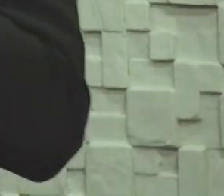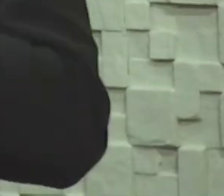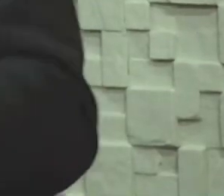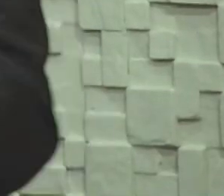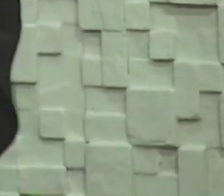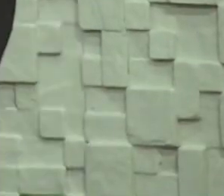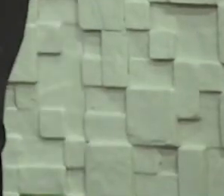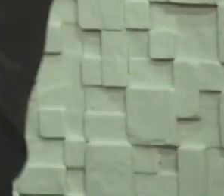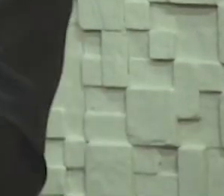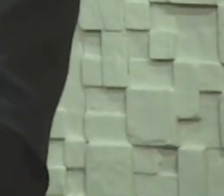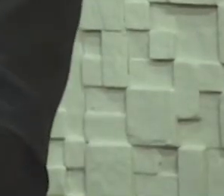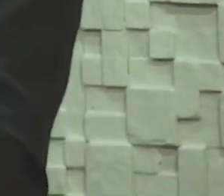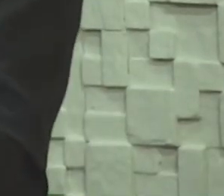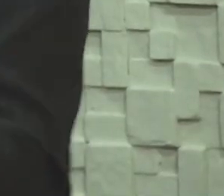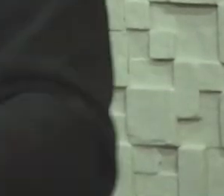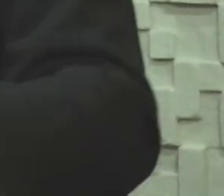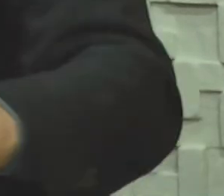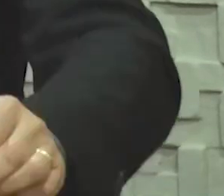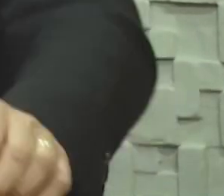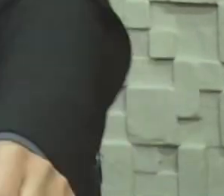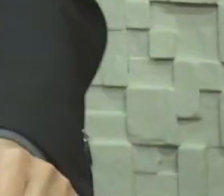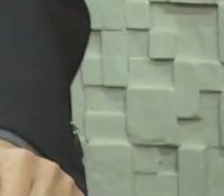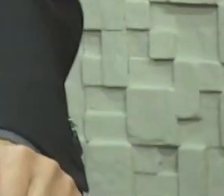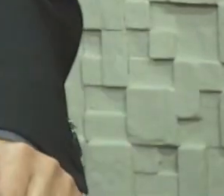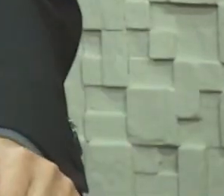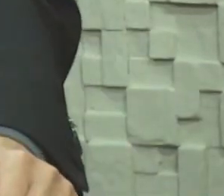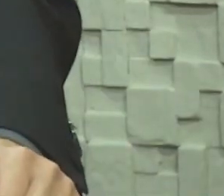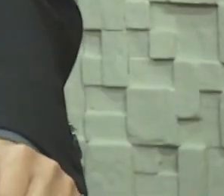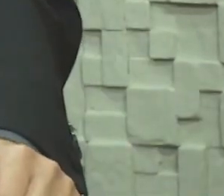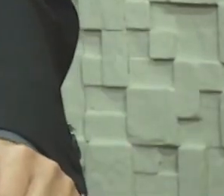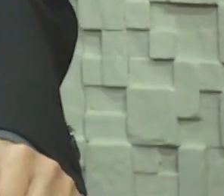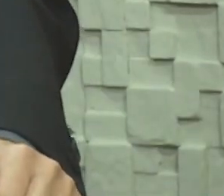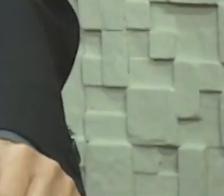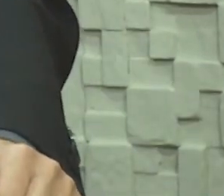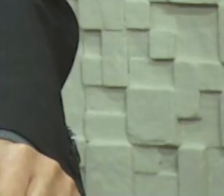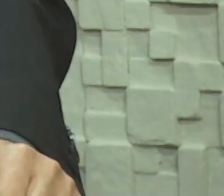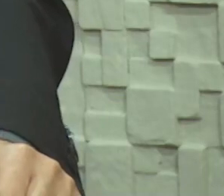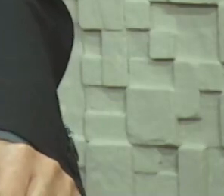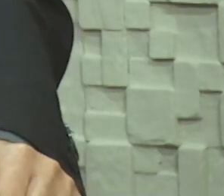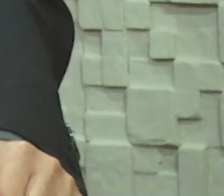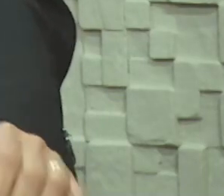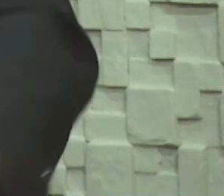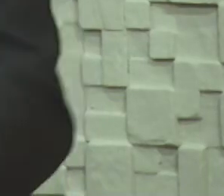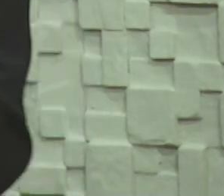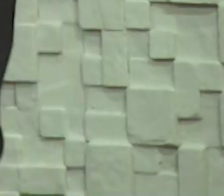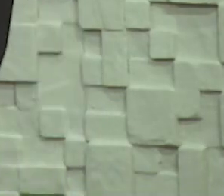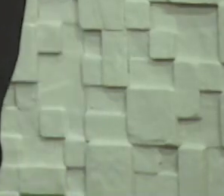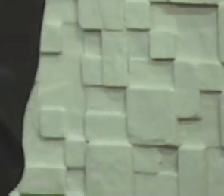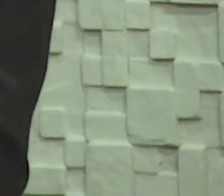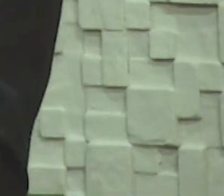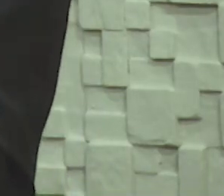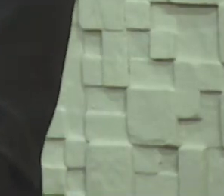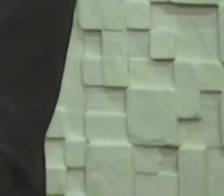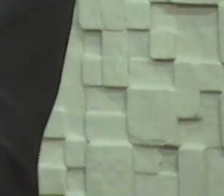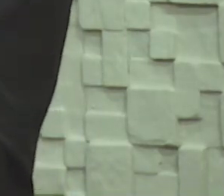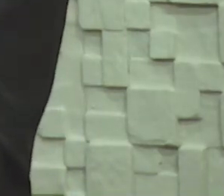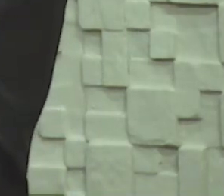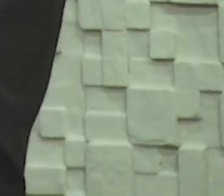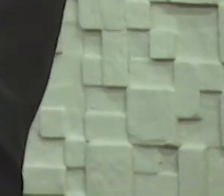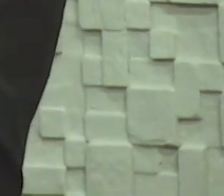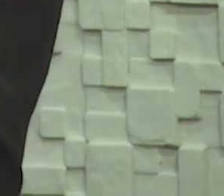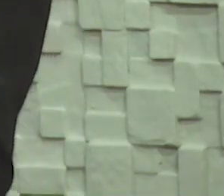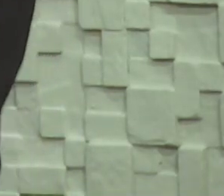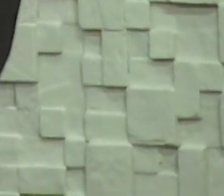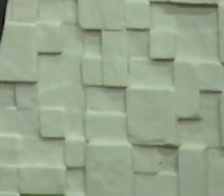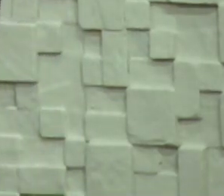comemorado o dia nacional da conscientização da cardiopatia congênita né que a má formação cardíaca está presente durante